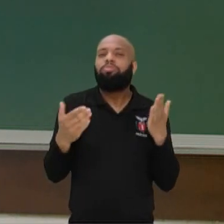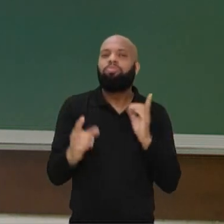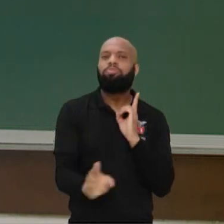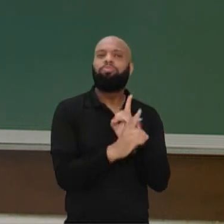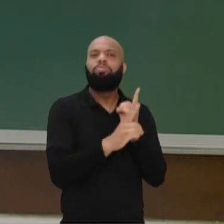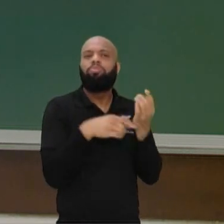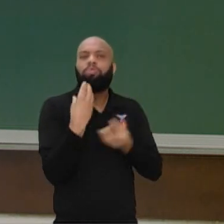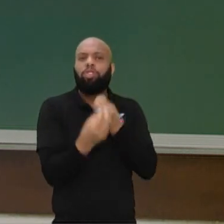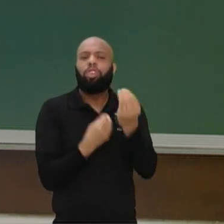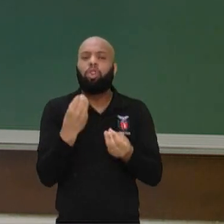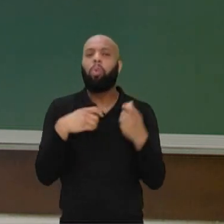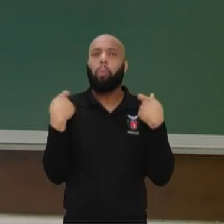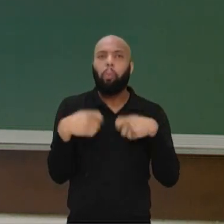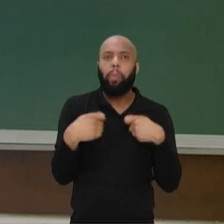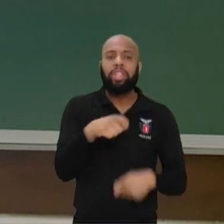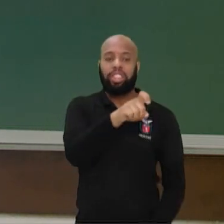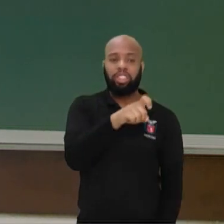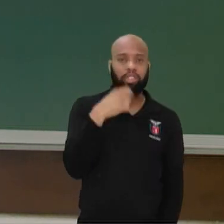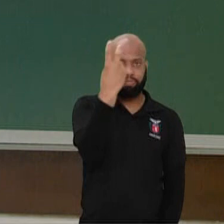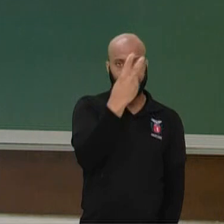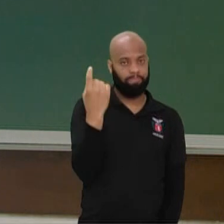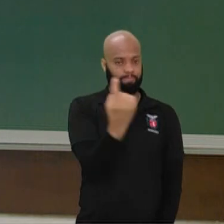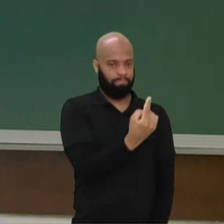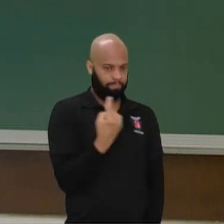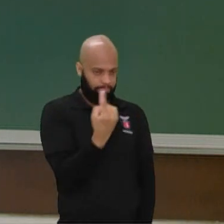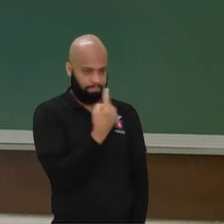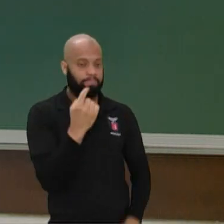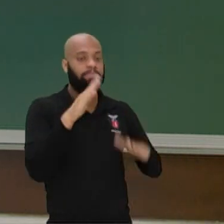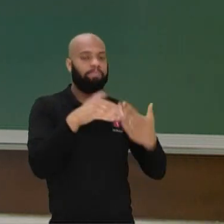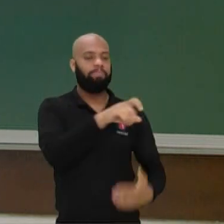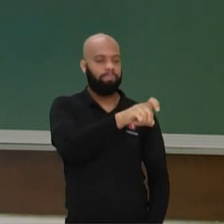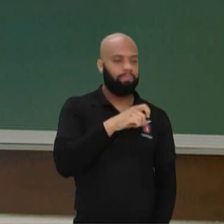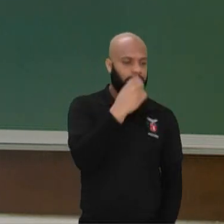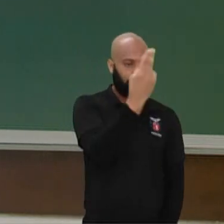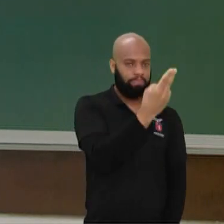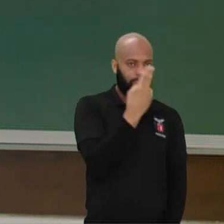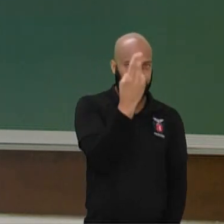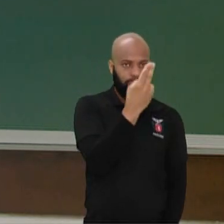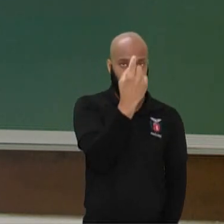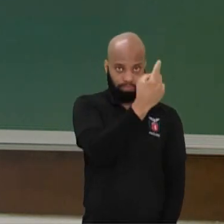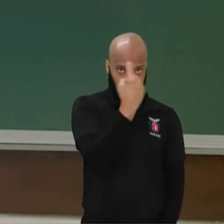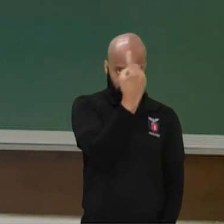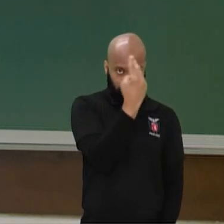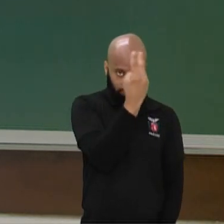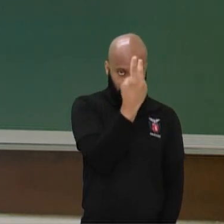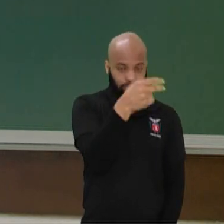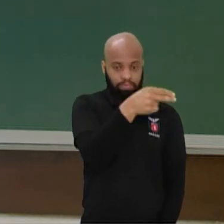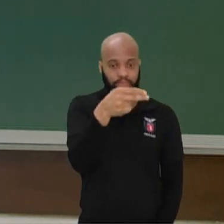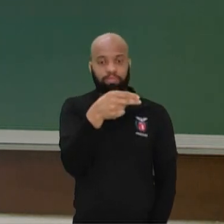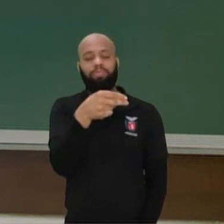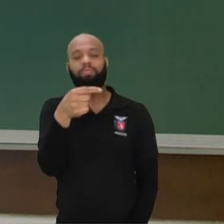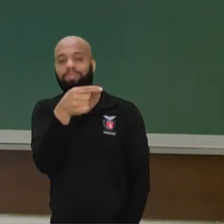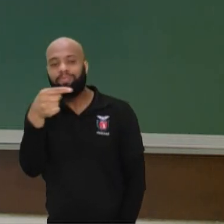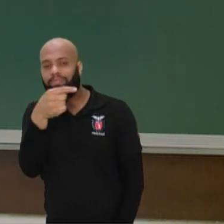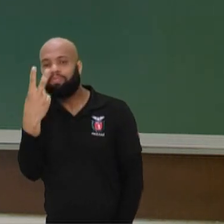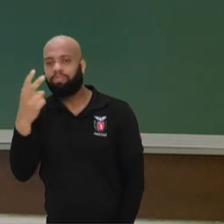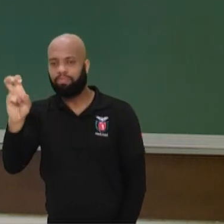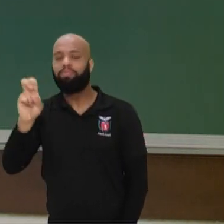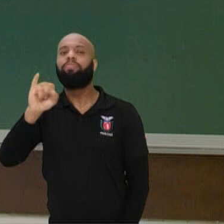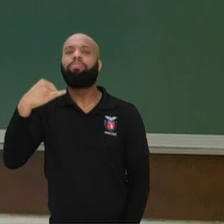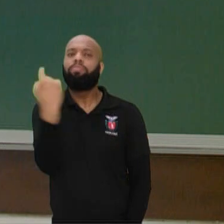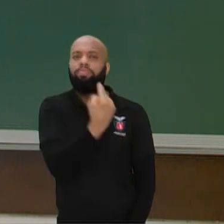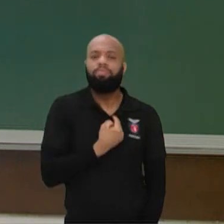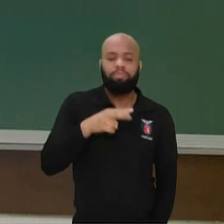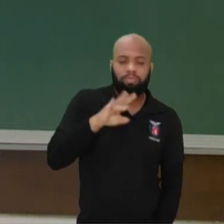ao quadrado. Então, nós vamos ficar com x ao quadrado é igual a menos 25. E aí, se nós